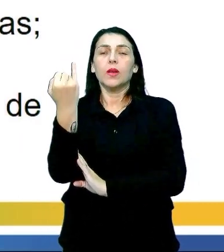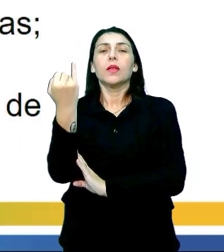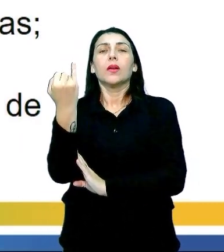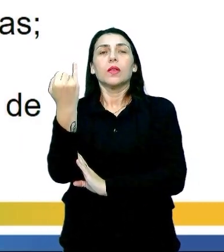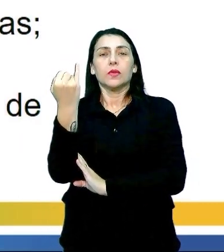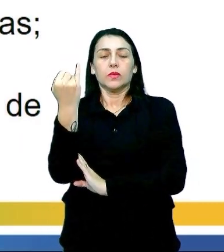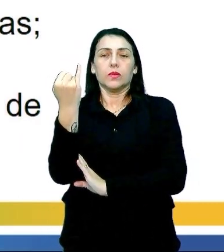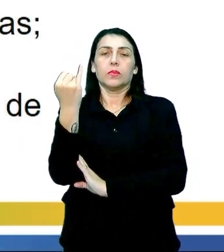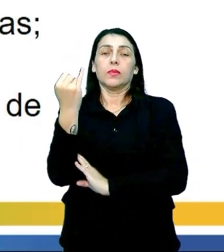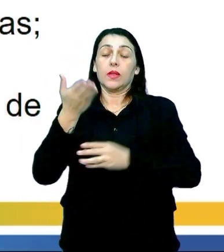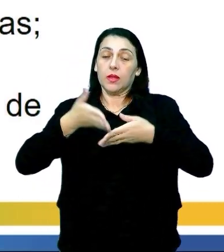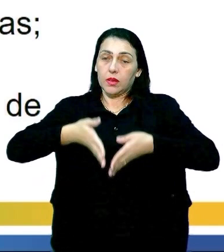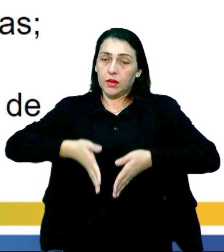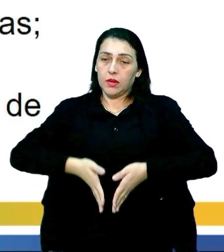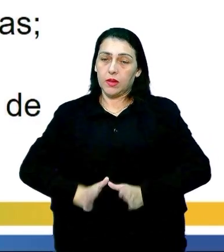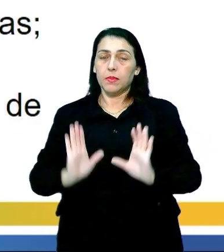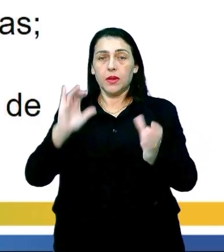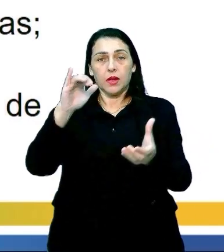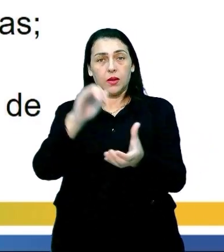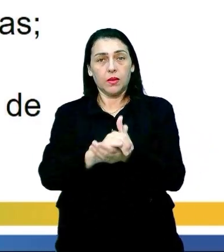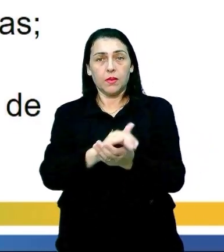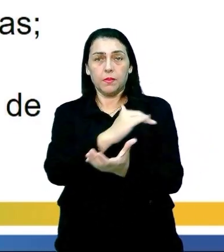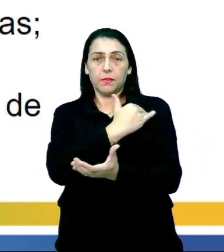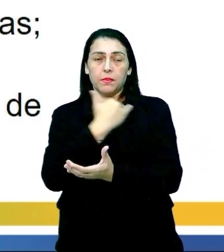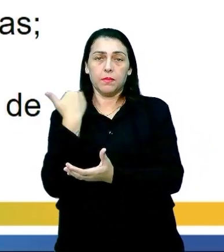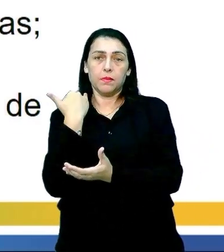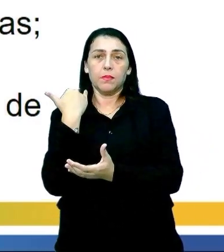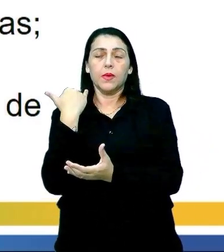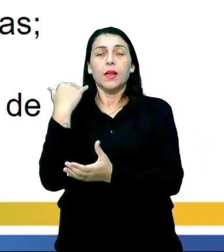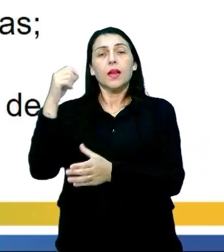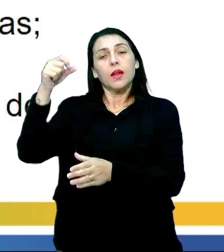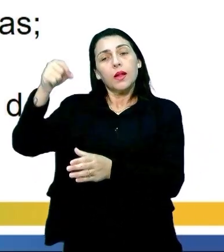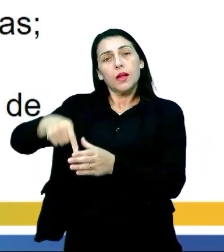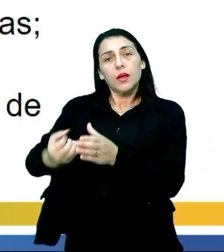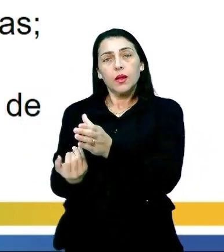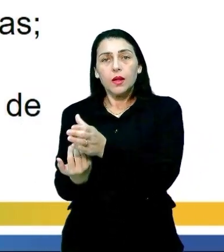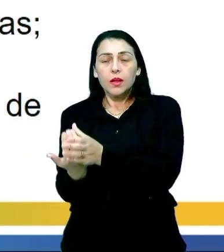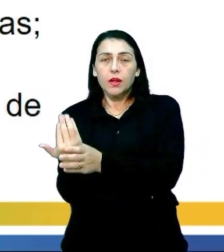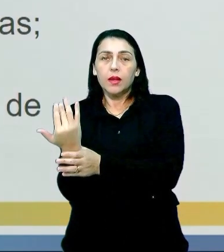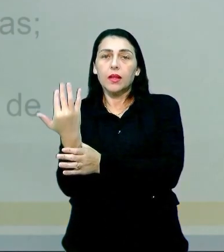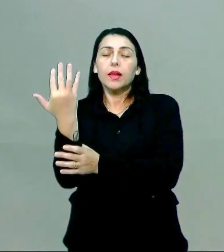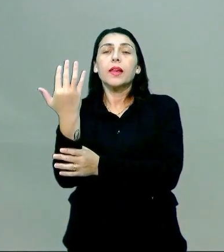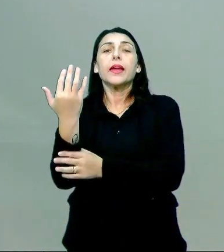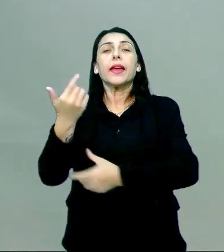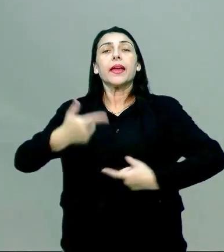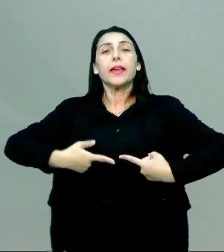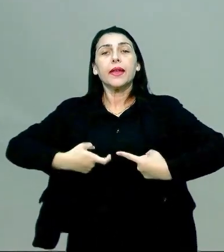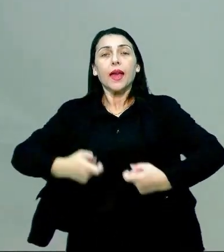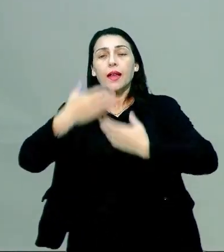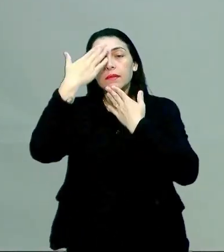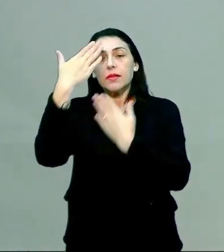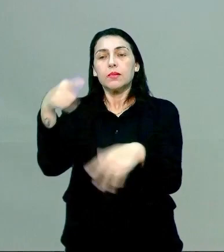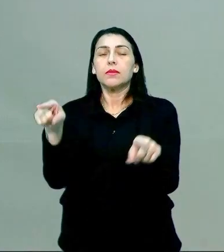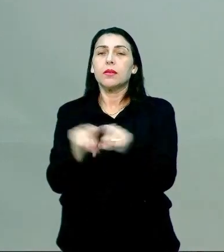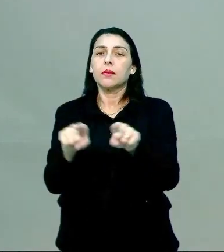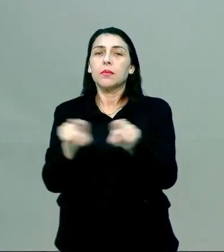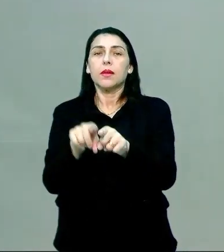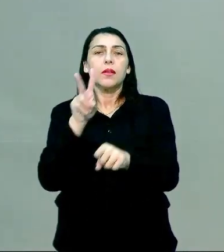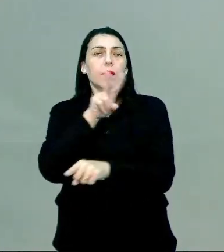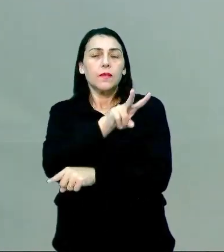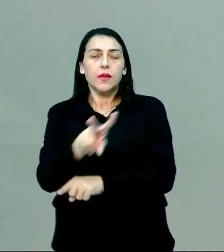de passagem, nascimento, casamento, morte, colheitas, guerras e agradecimento. Veja que a gente ainda